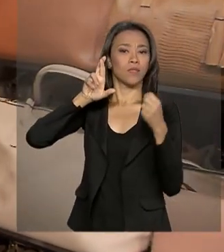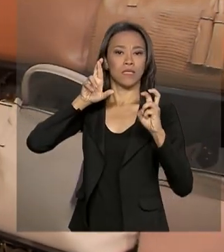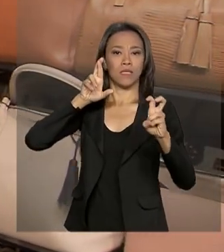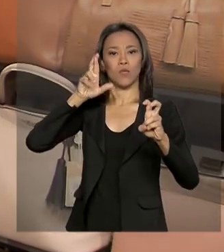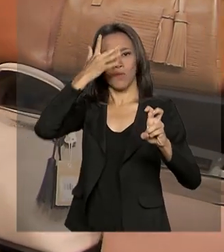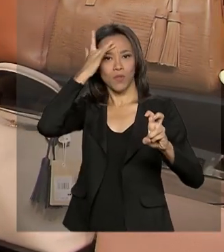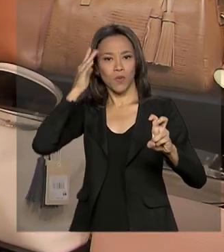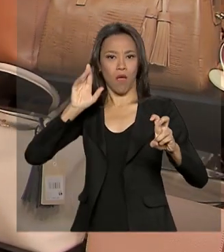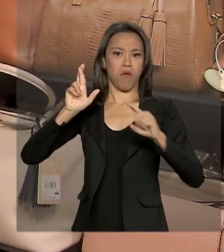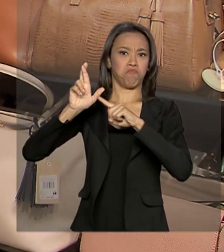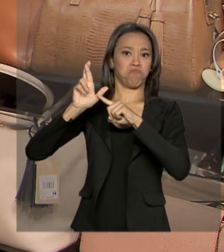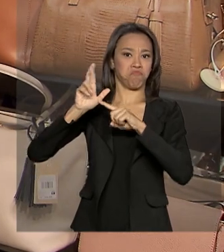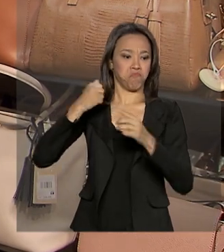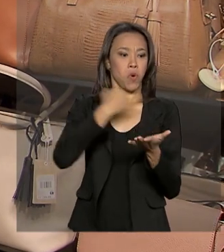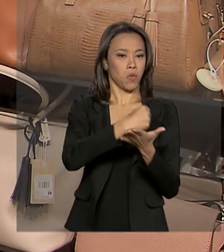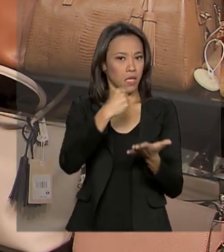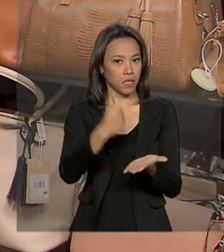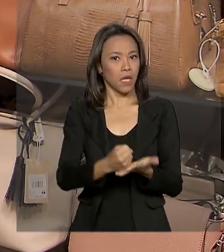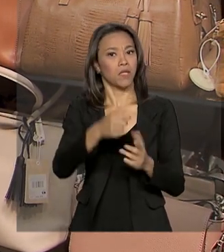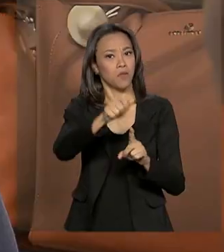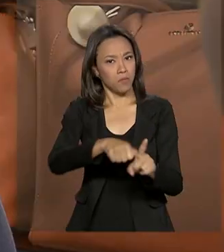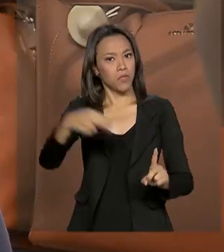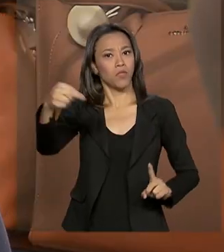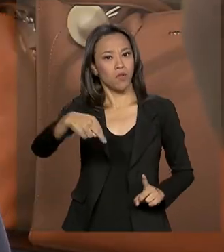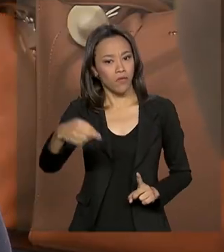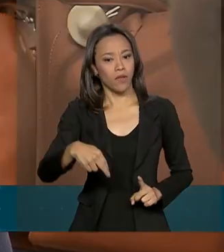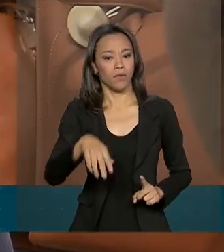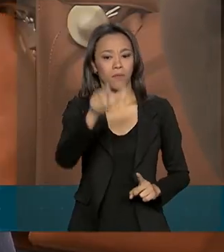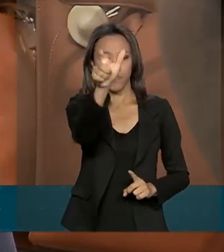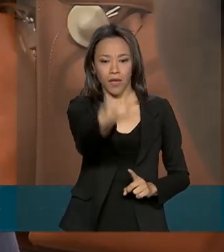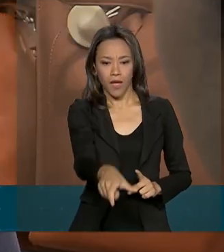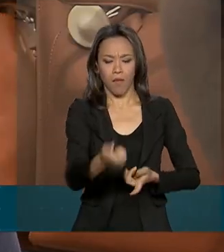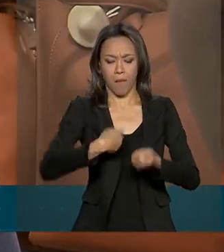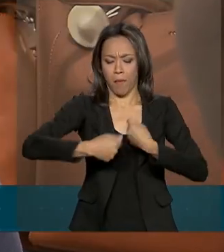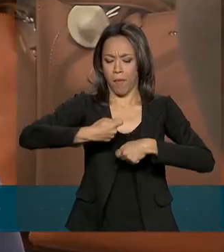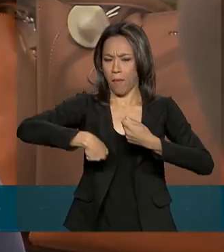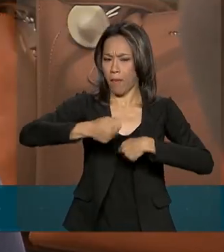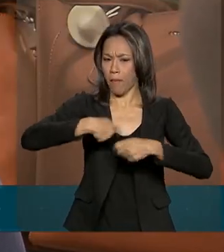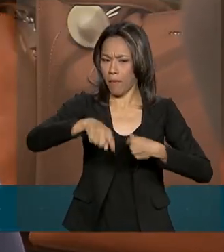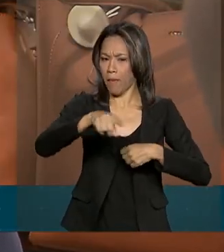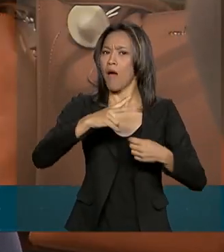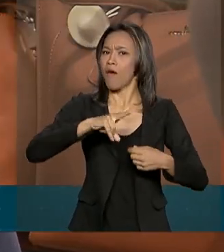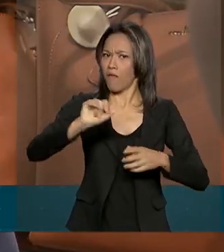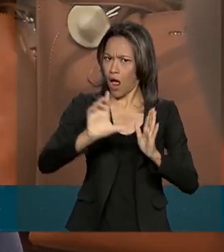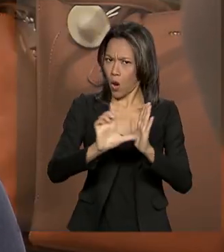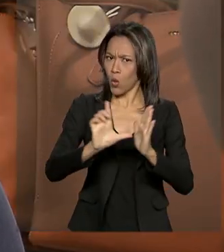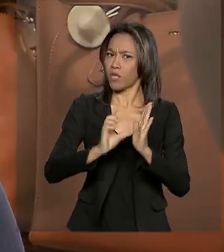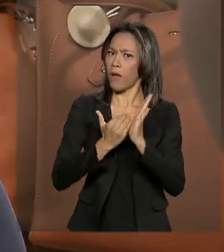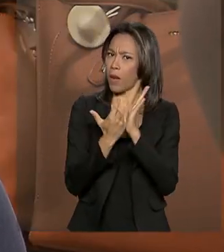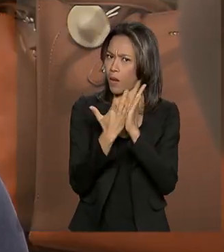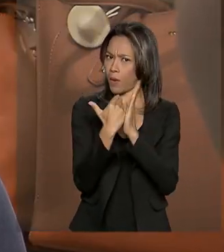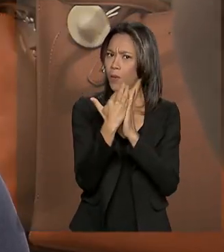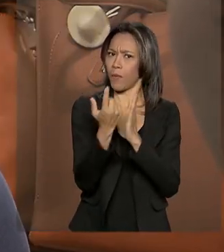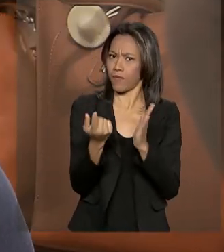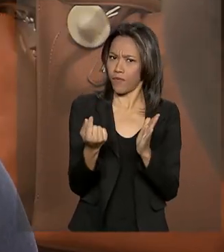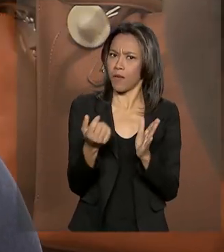todas contratadas em novembro a loja vai crescer muito muito mesmo é uma experiência